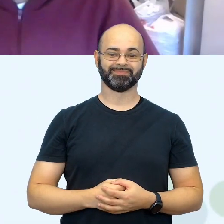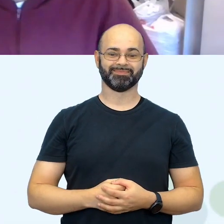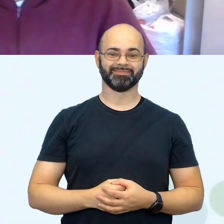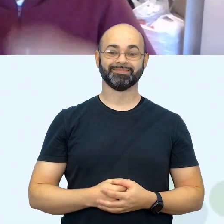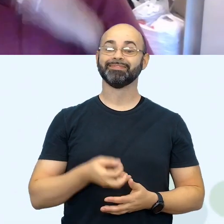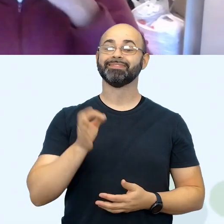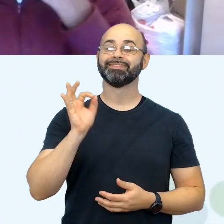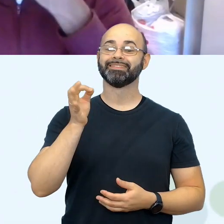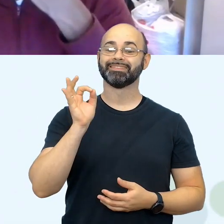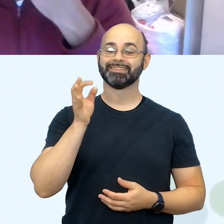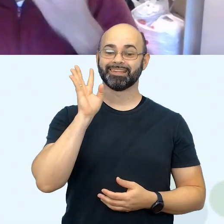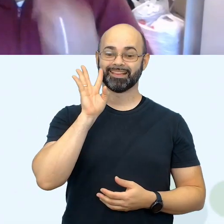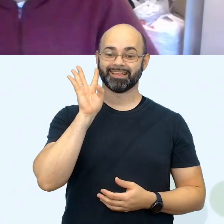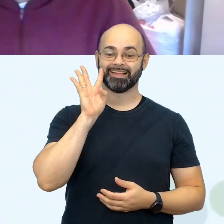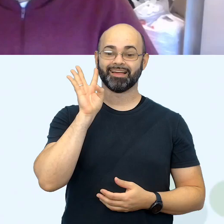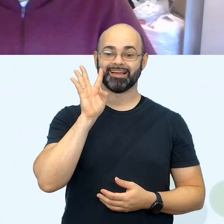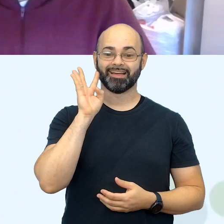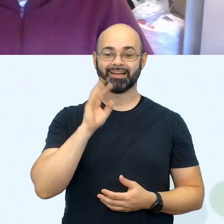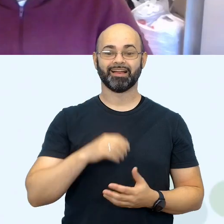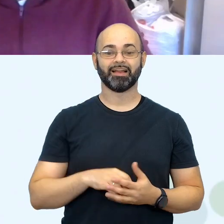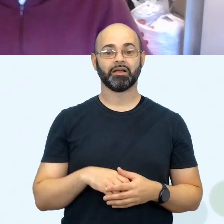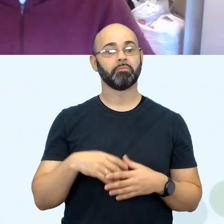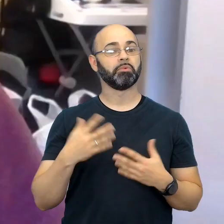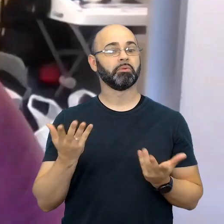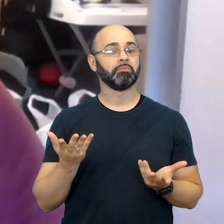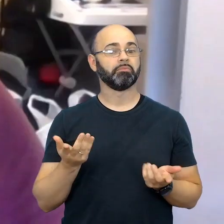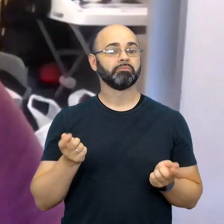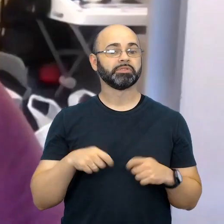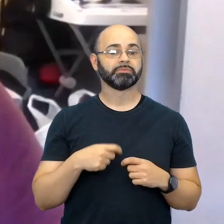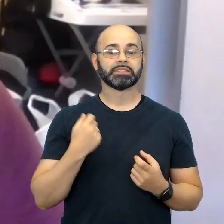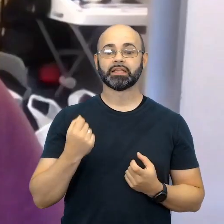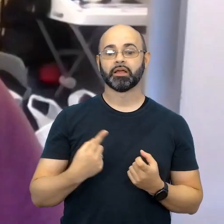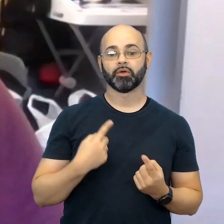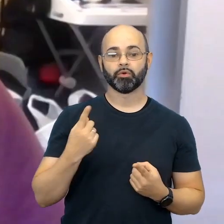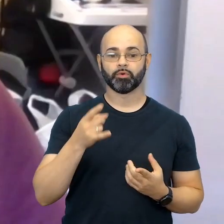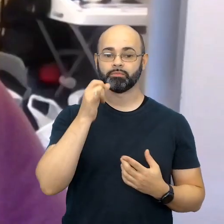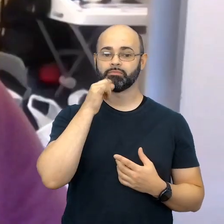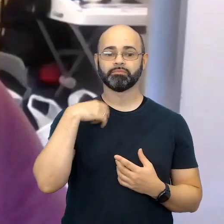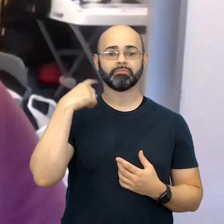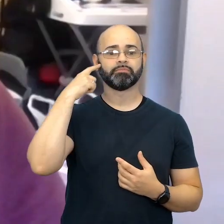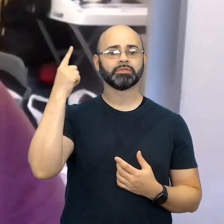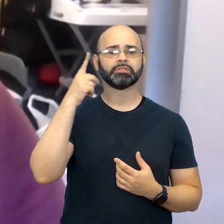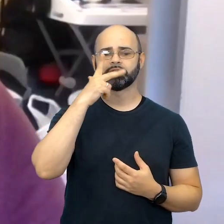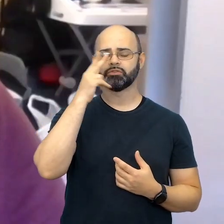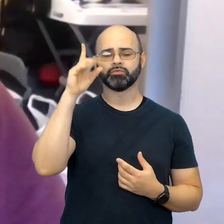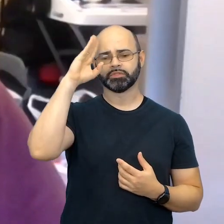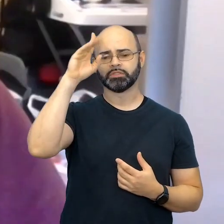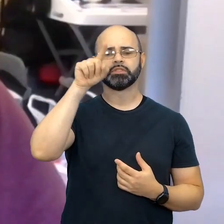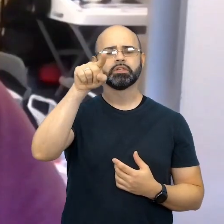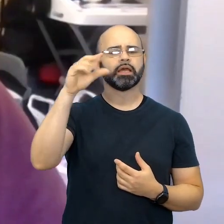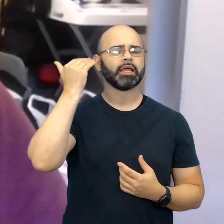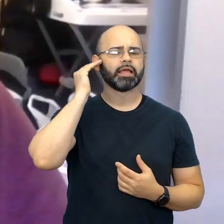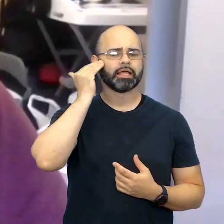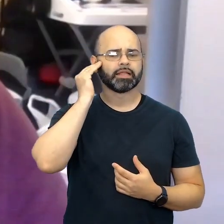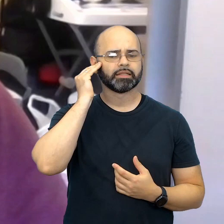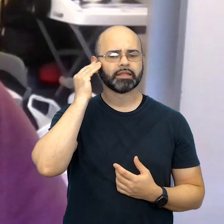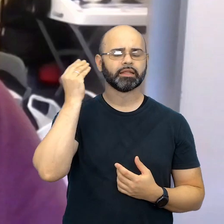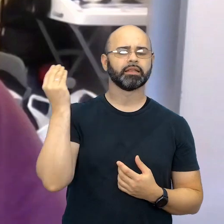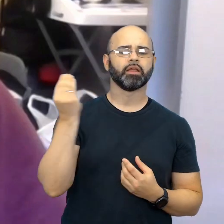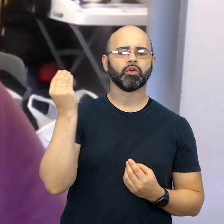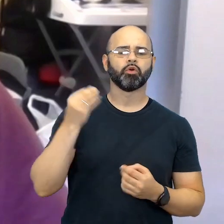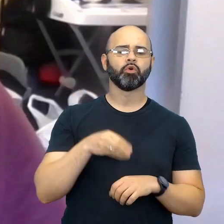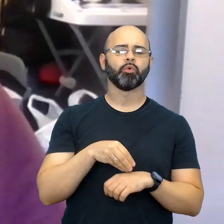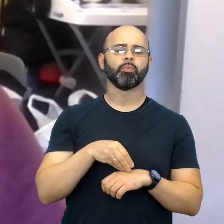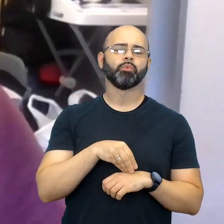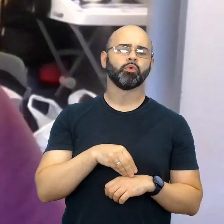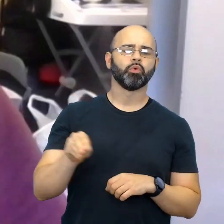Legal. Algumas possibilidades, assim, o início, eu acho que o principal é você entender o que que você quer passar com o conteúdo,